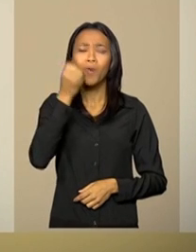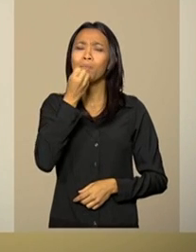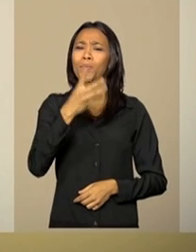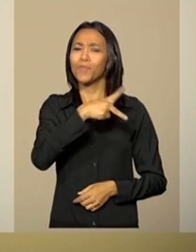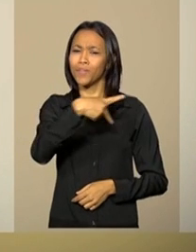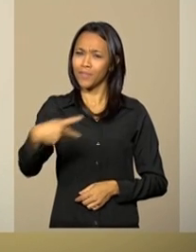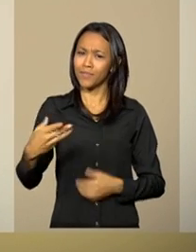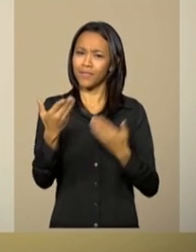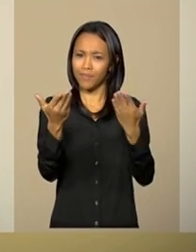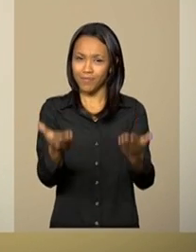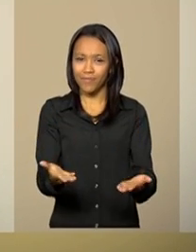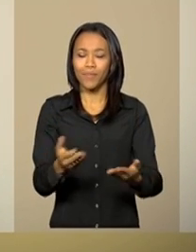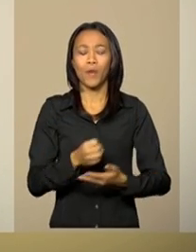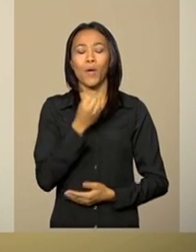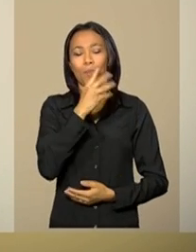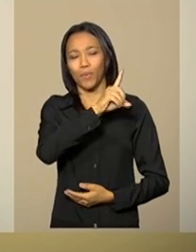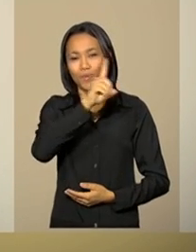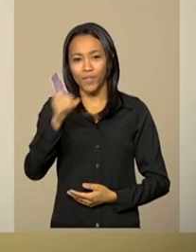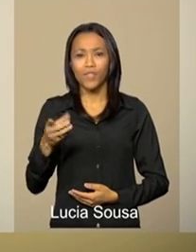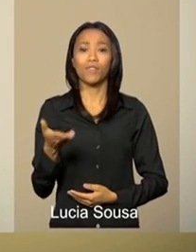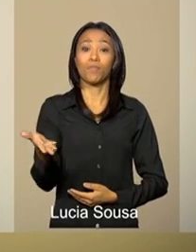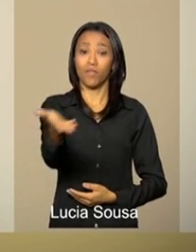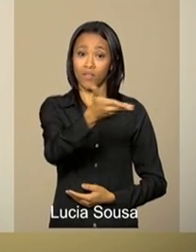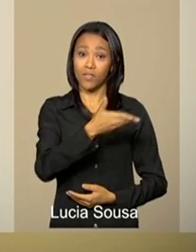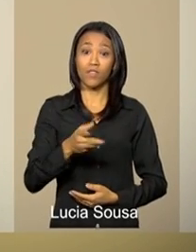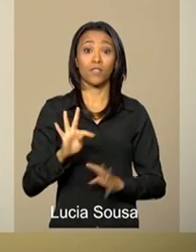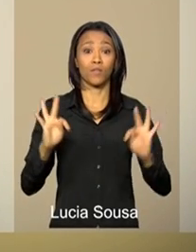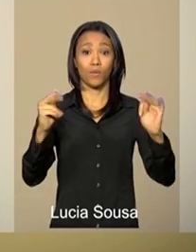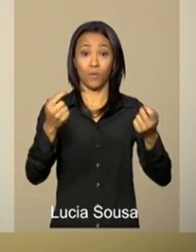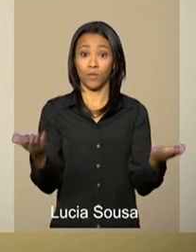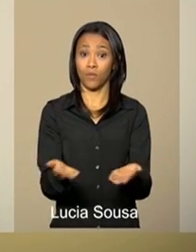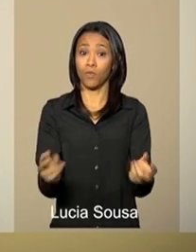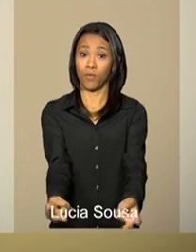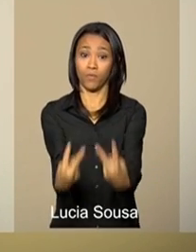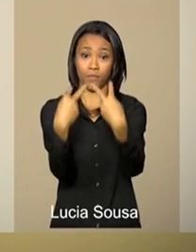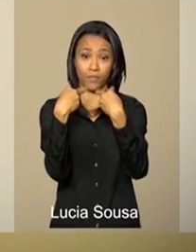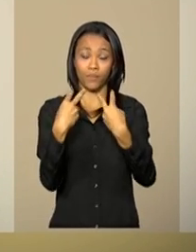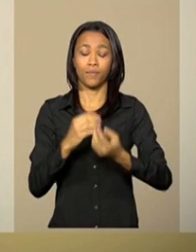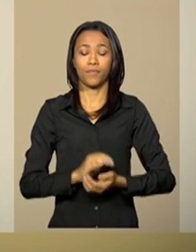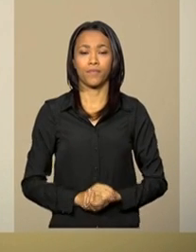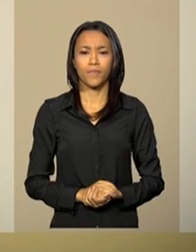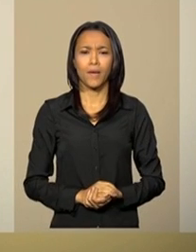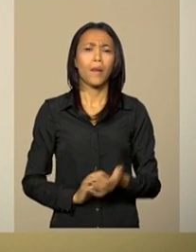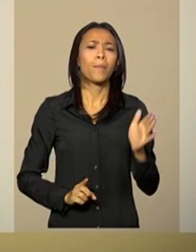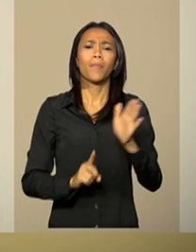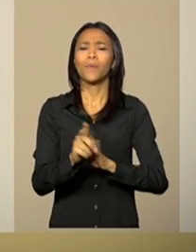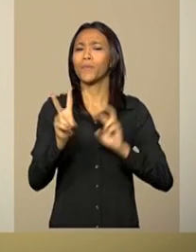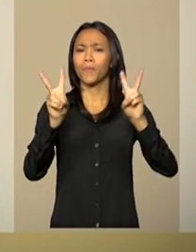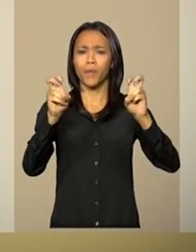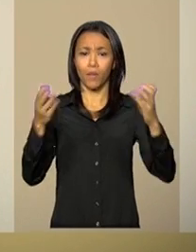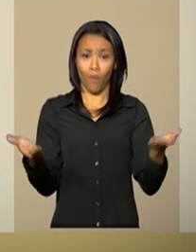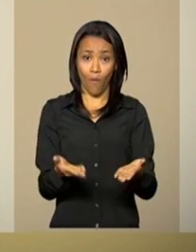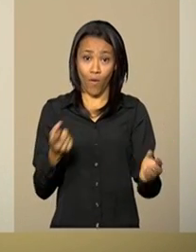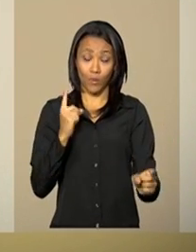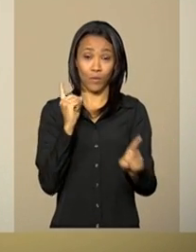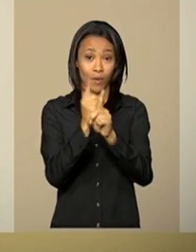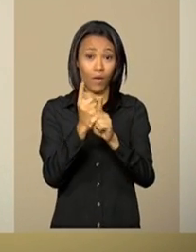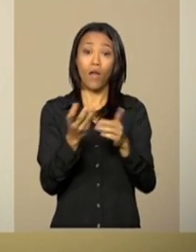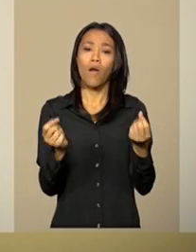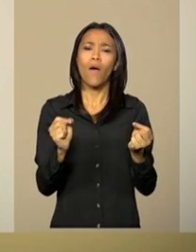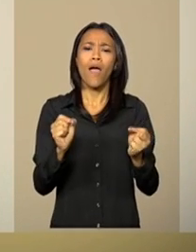dia, Presidenta. Bom dia, Luciano, e bom dia para você que nos acompanha no café hoje. Presidenta, o assunto do nosso café de